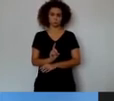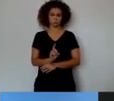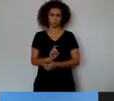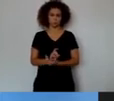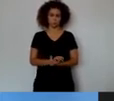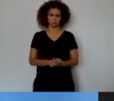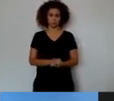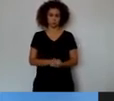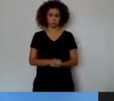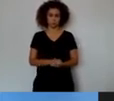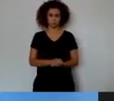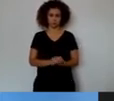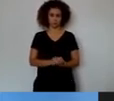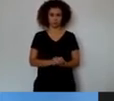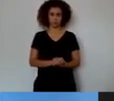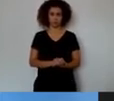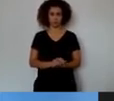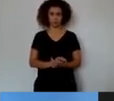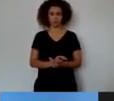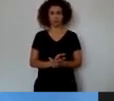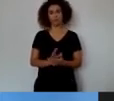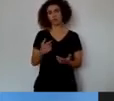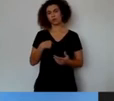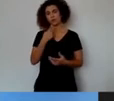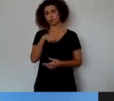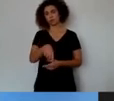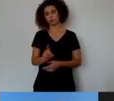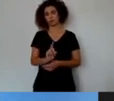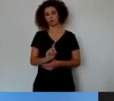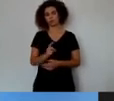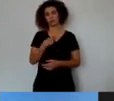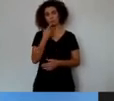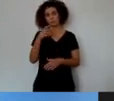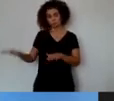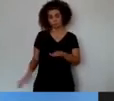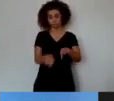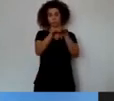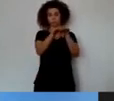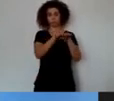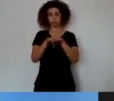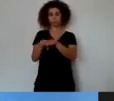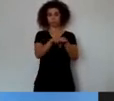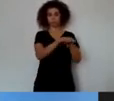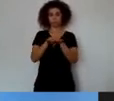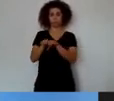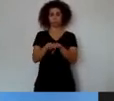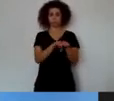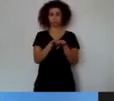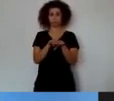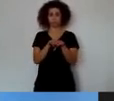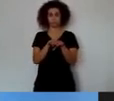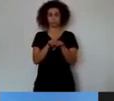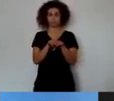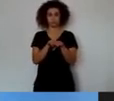negra a postos para poder tomar o poder. Não é isso. Né? Nós estamos falando de igualdade, né? Não é de virar a chavinha, de virar,